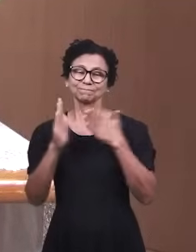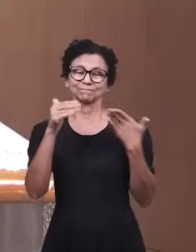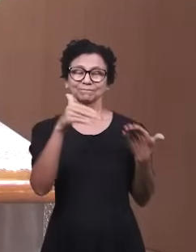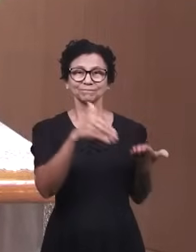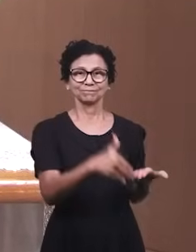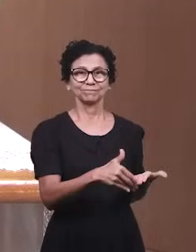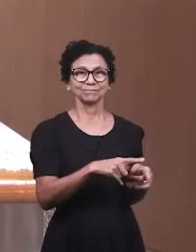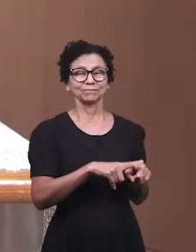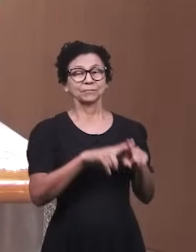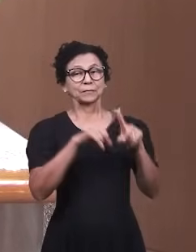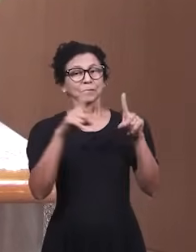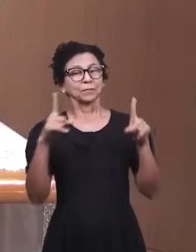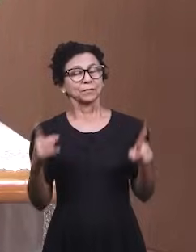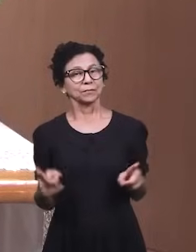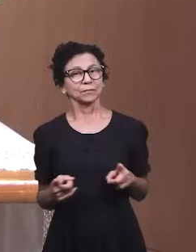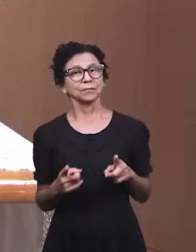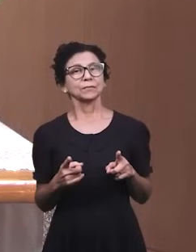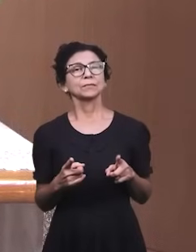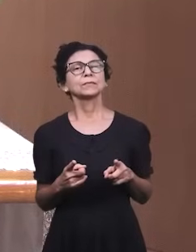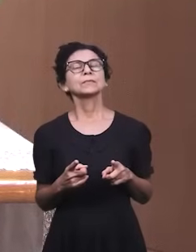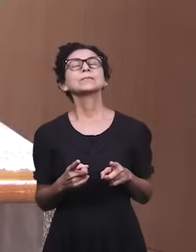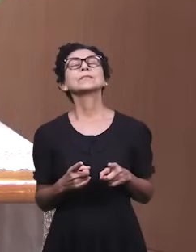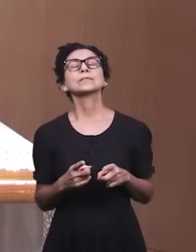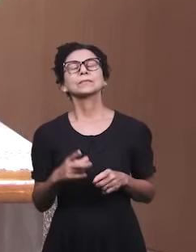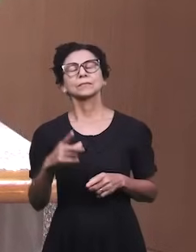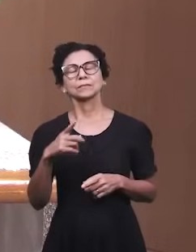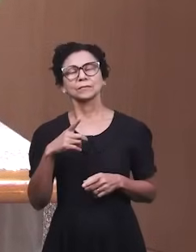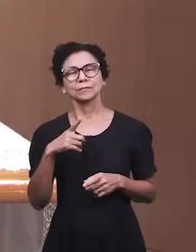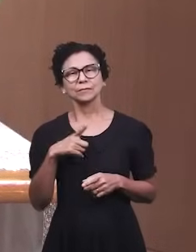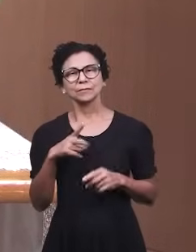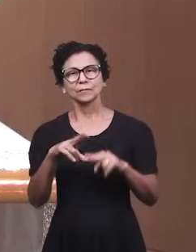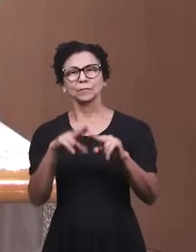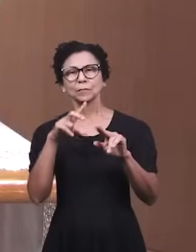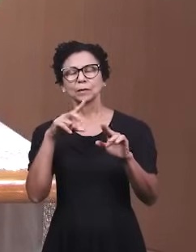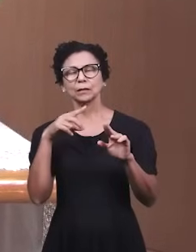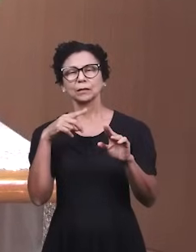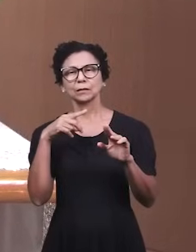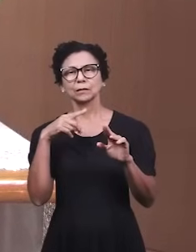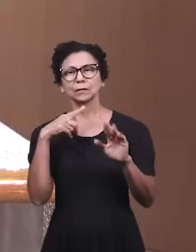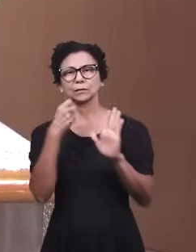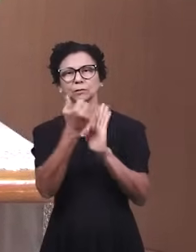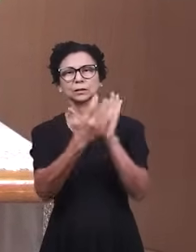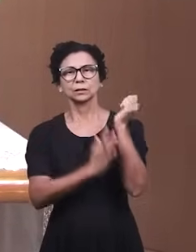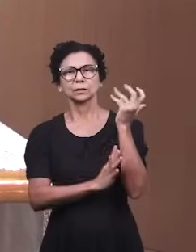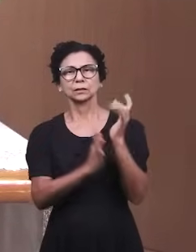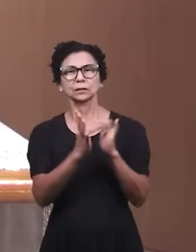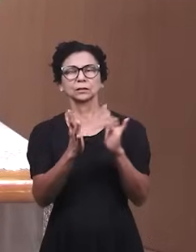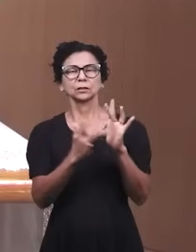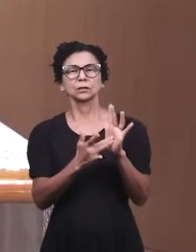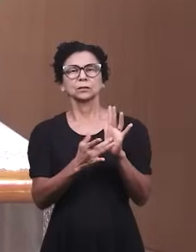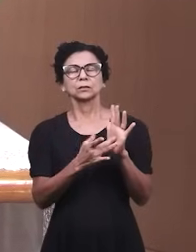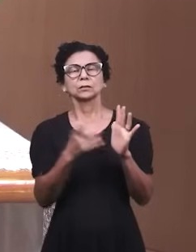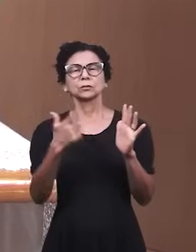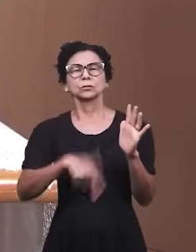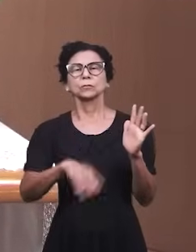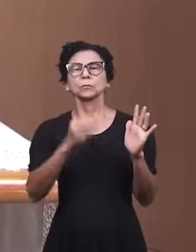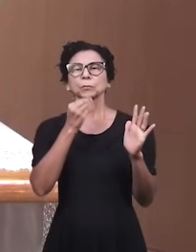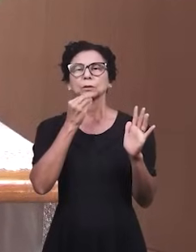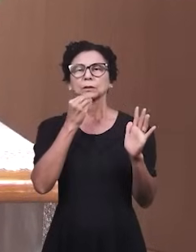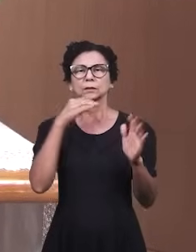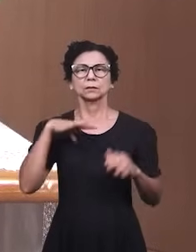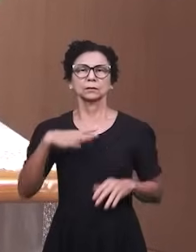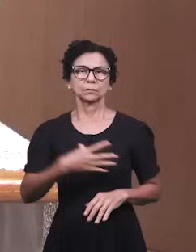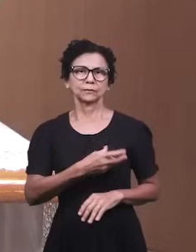puderam se beneficiar da ressurreição de Cristo Jesus em suas vidas. Por isso a palavra